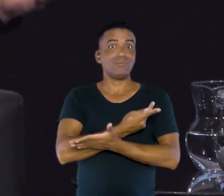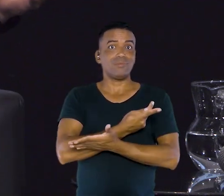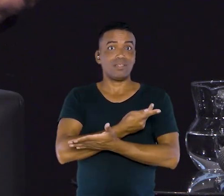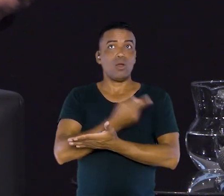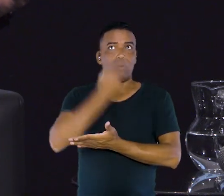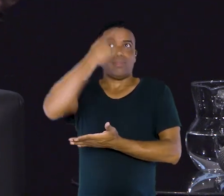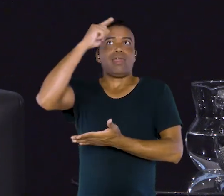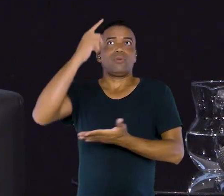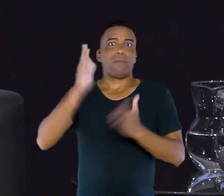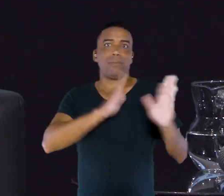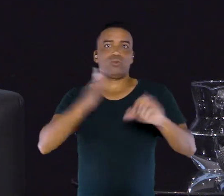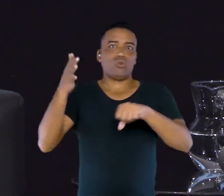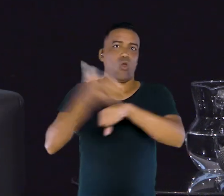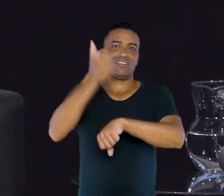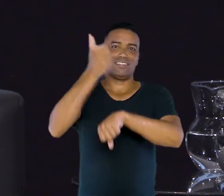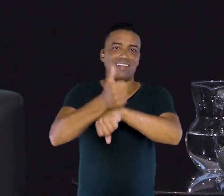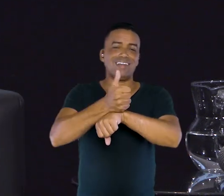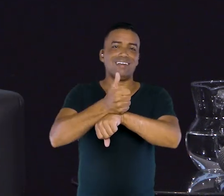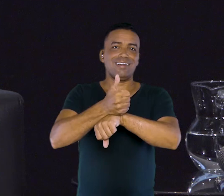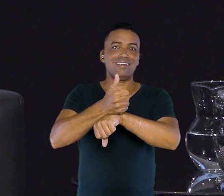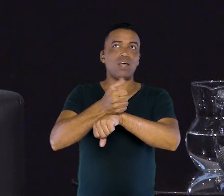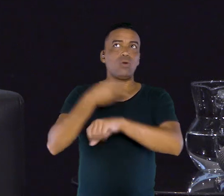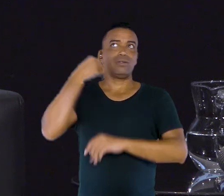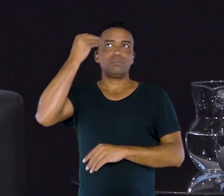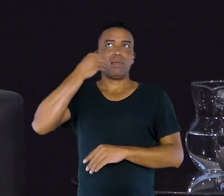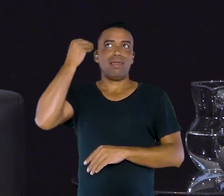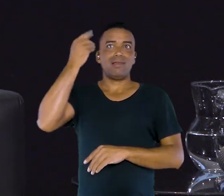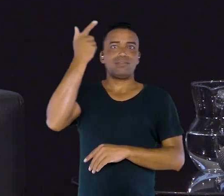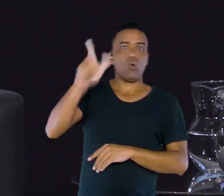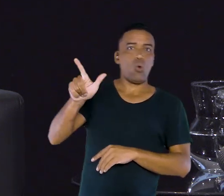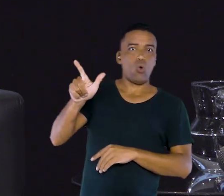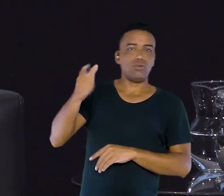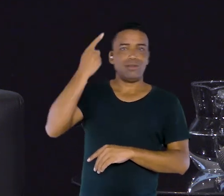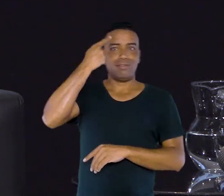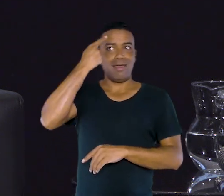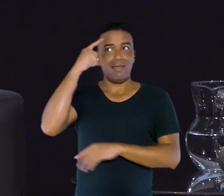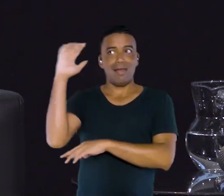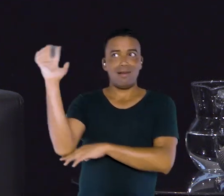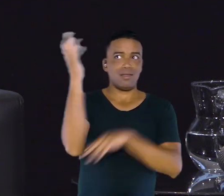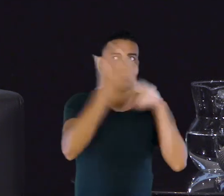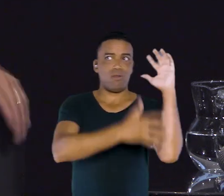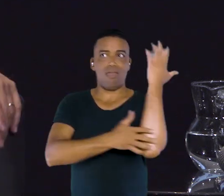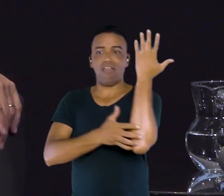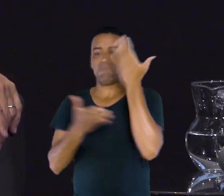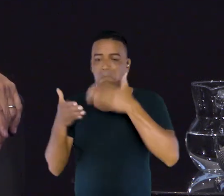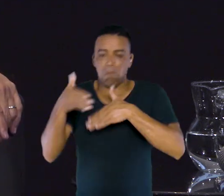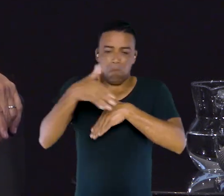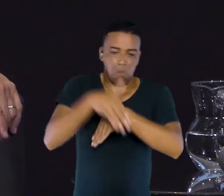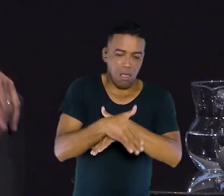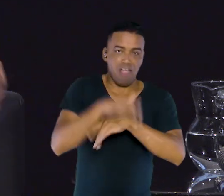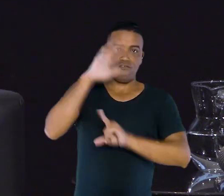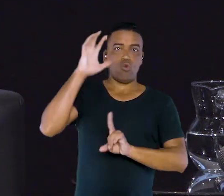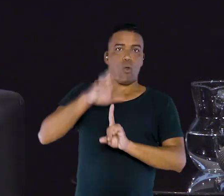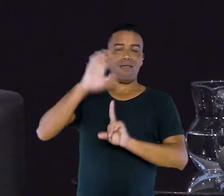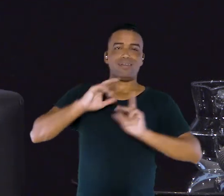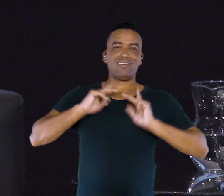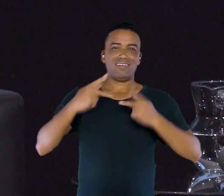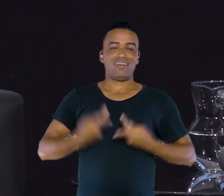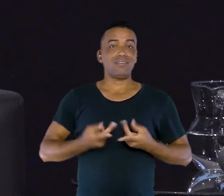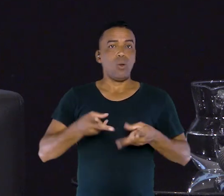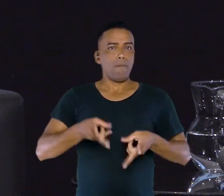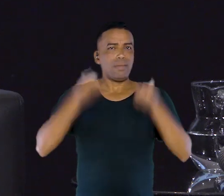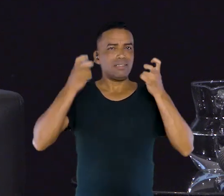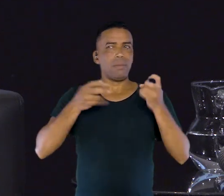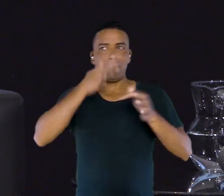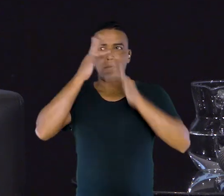ideia colonizada, né? Porque a gente estava pegando um parâmetro que vinha de outra experiência, que é essa ideia de subjugar e transformar a natureza totalmente. E eu percebi